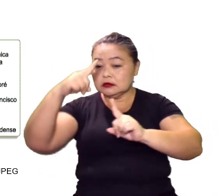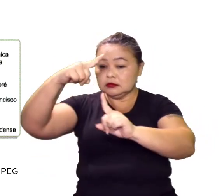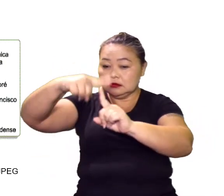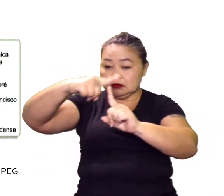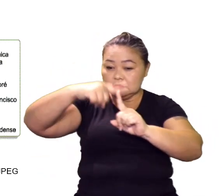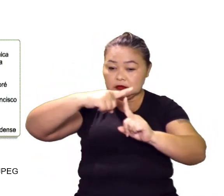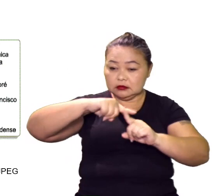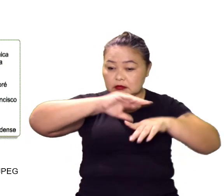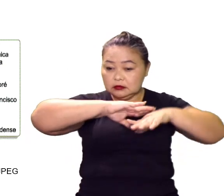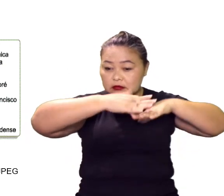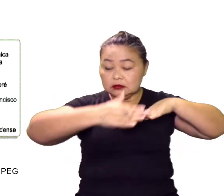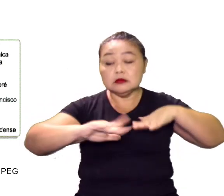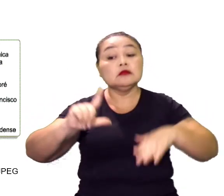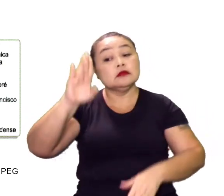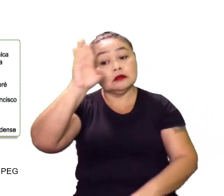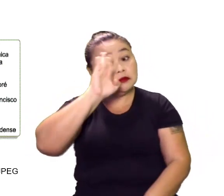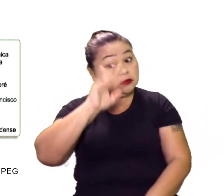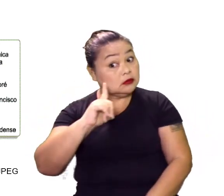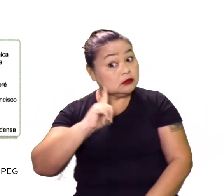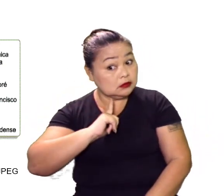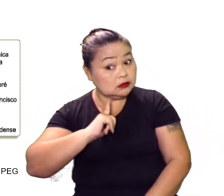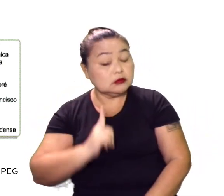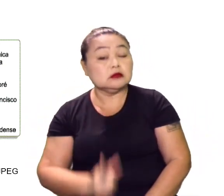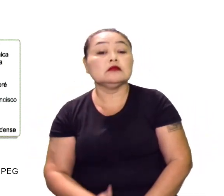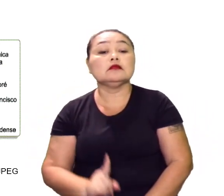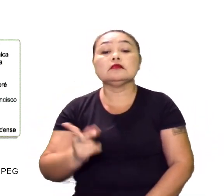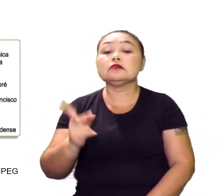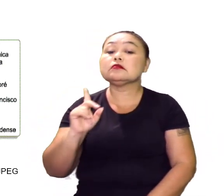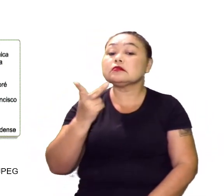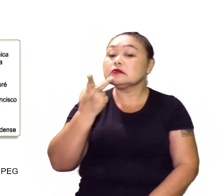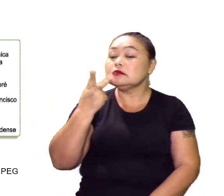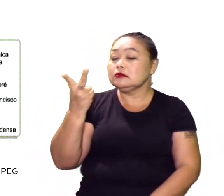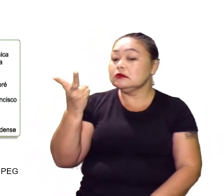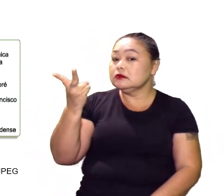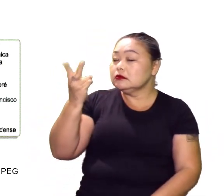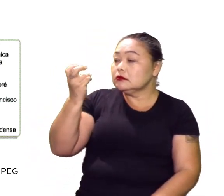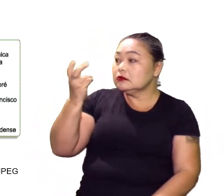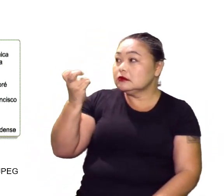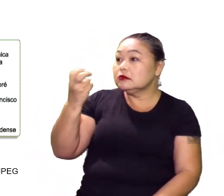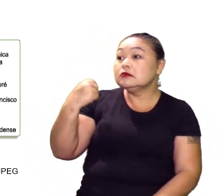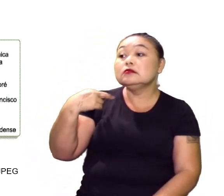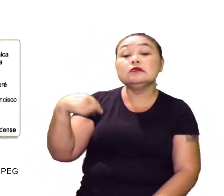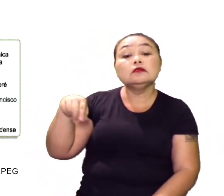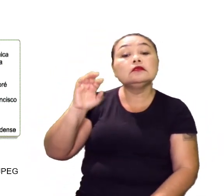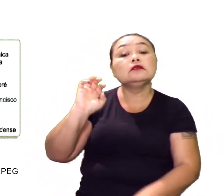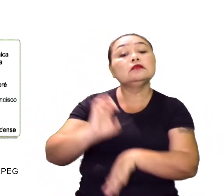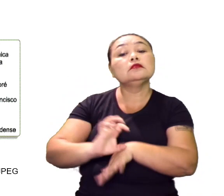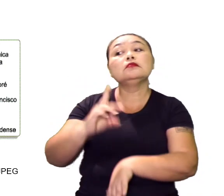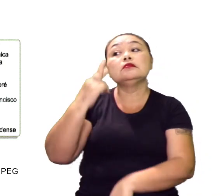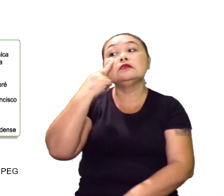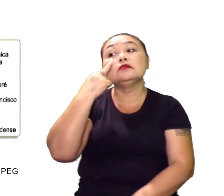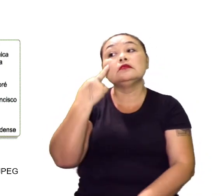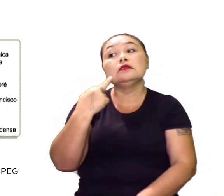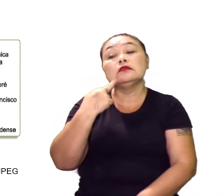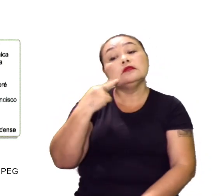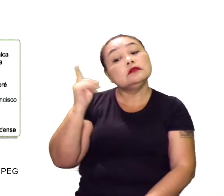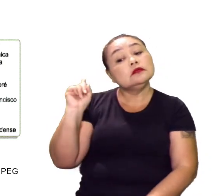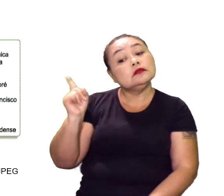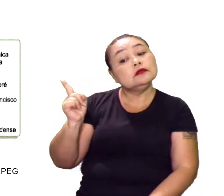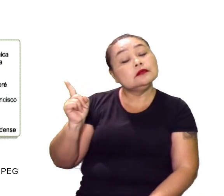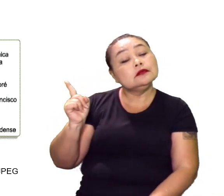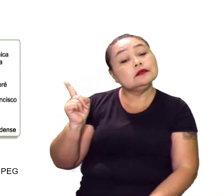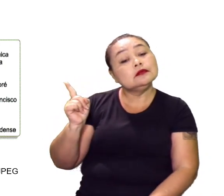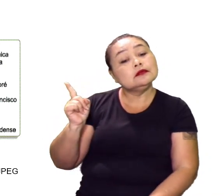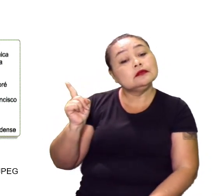de relevo que o Brasil possui. E se nós notarmos aqui o de Rondônia, olha só que interessante.